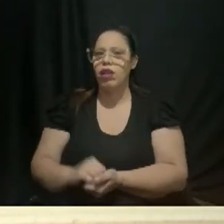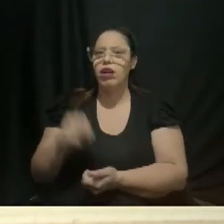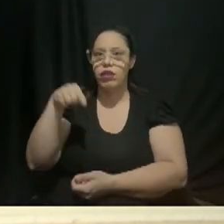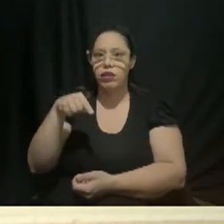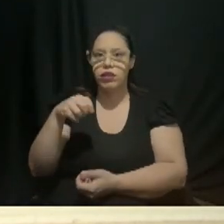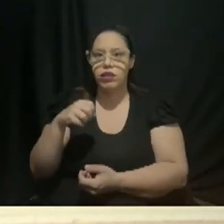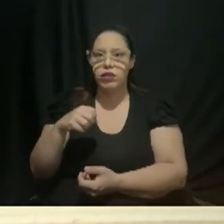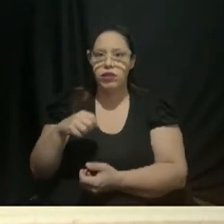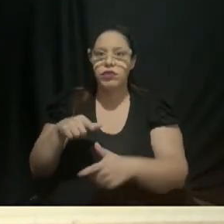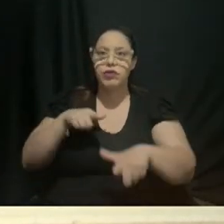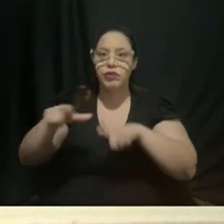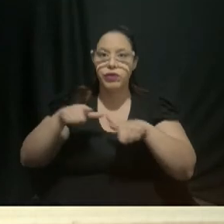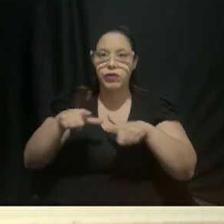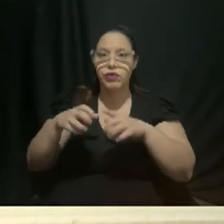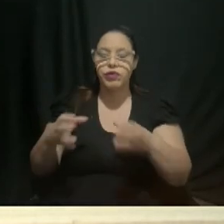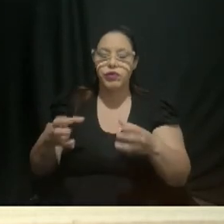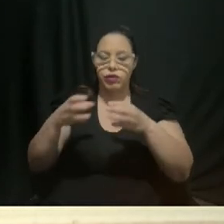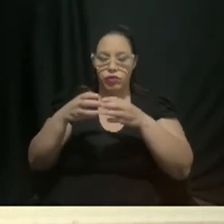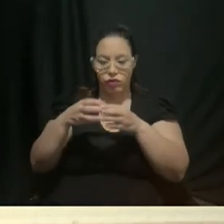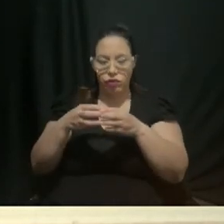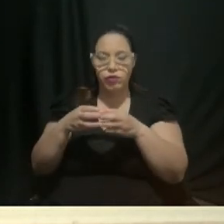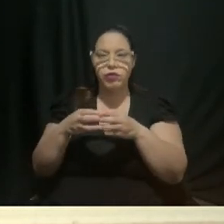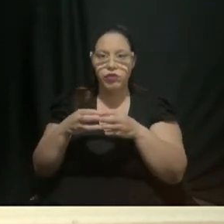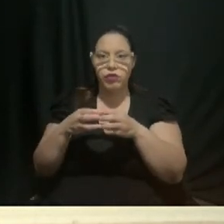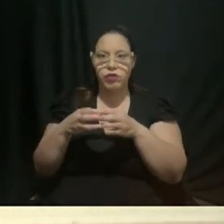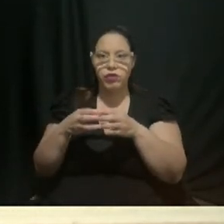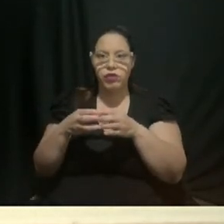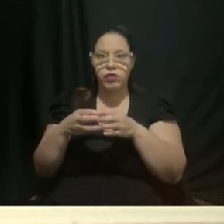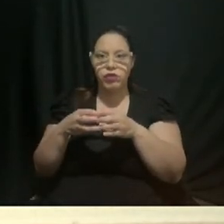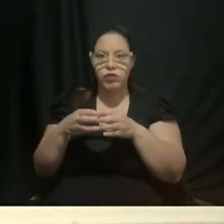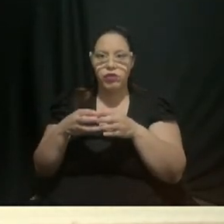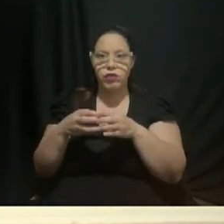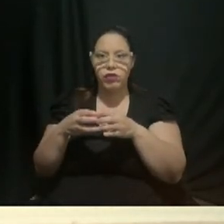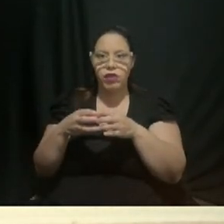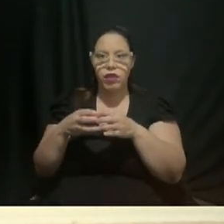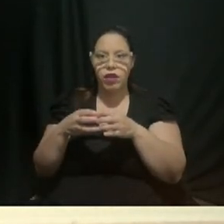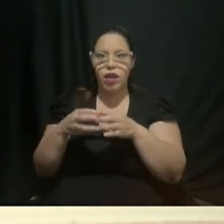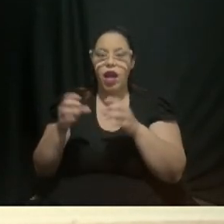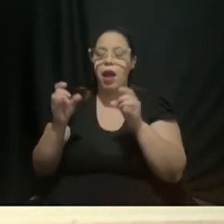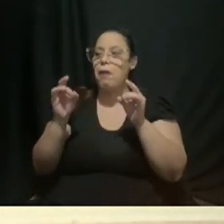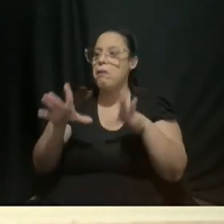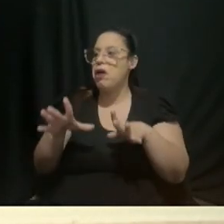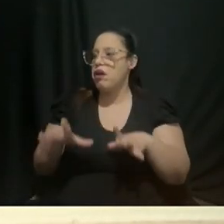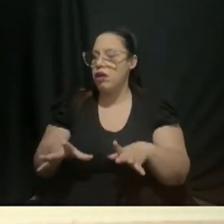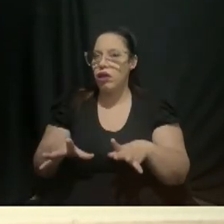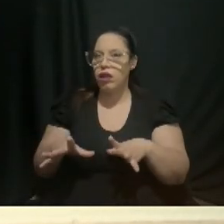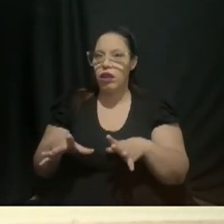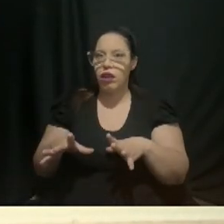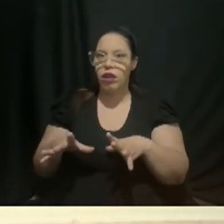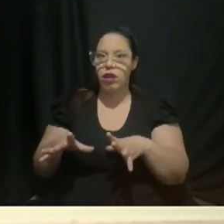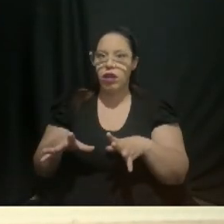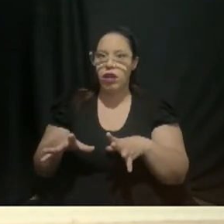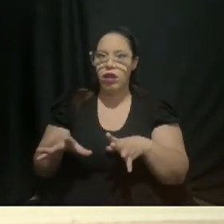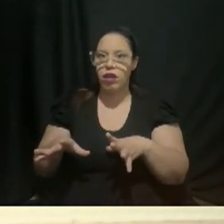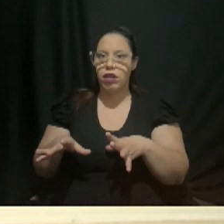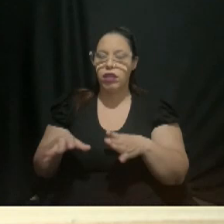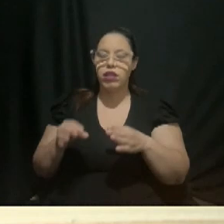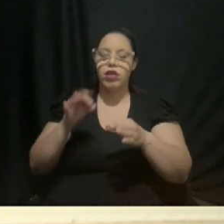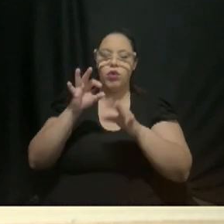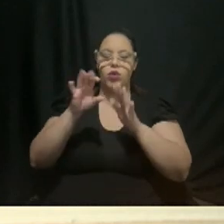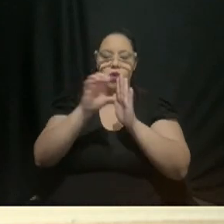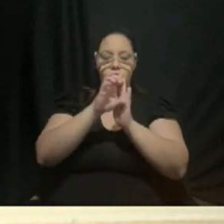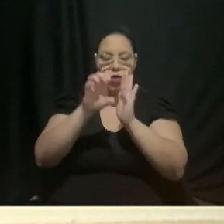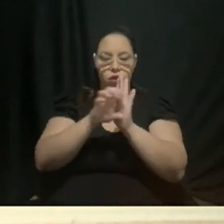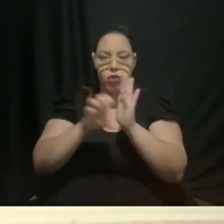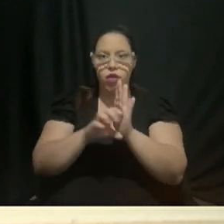já tá acostumado, então assim, é bem, tipo assim, a mesma coisa, porque assim, o pessoal planejado, mesmo, é programado, isso, né? Isso, que nem, tipo assim, amanhã o